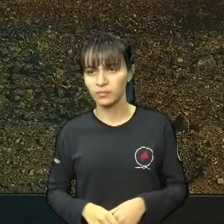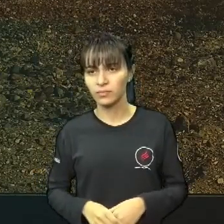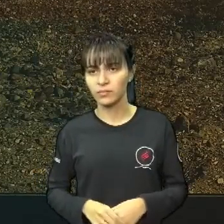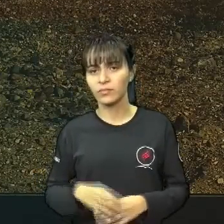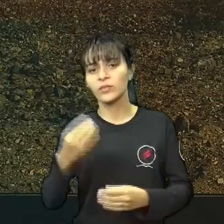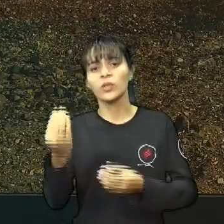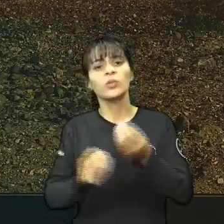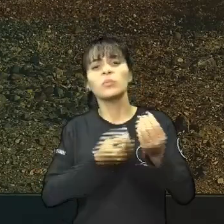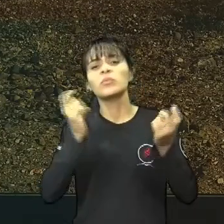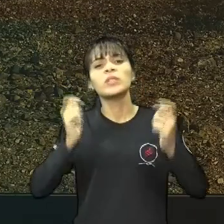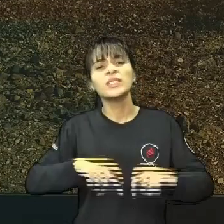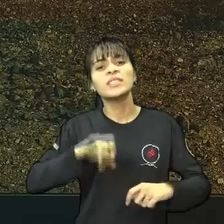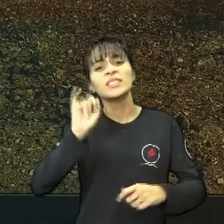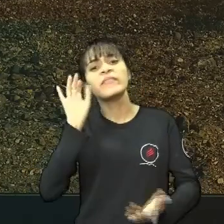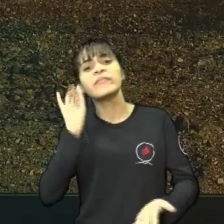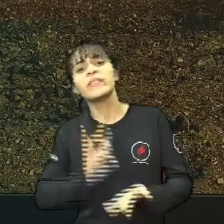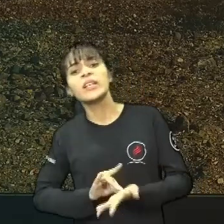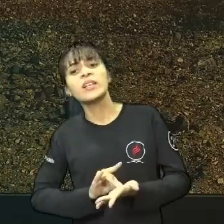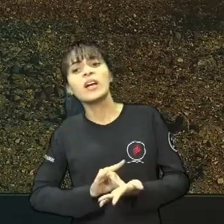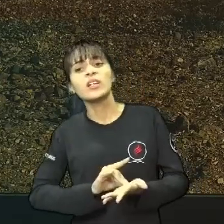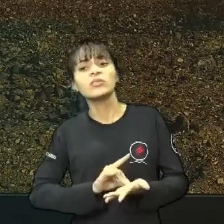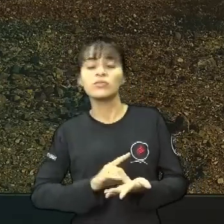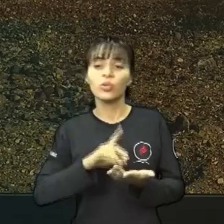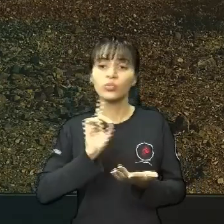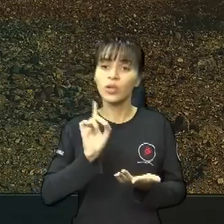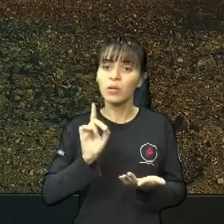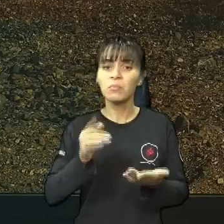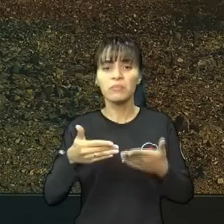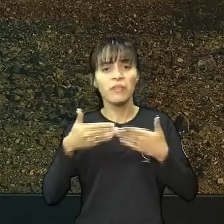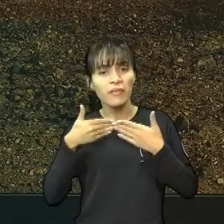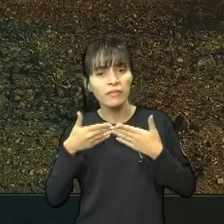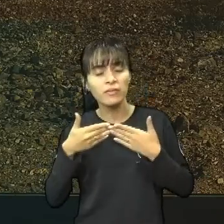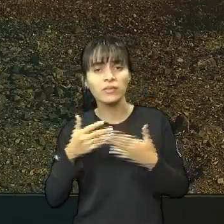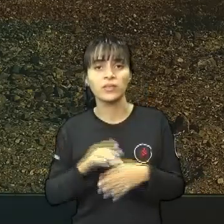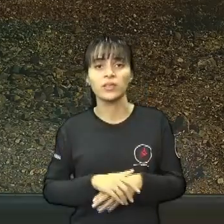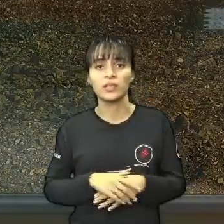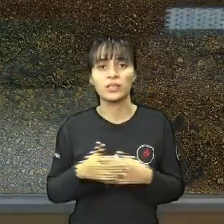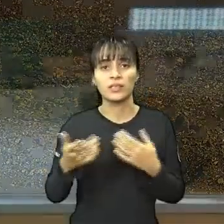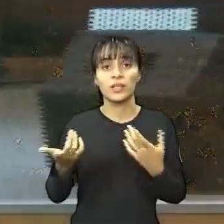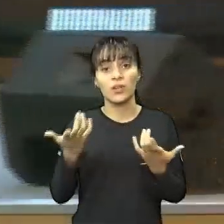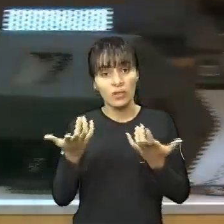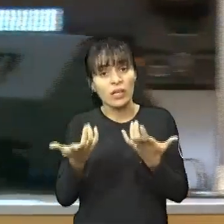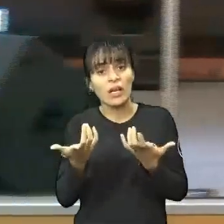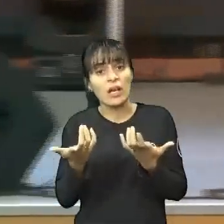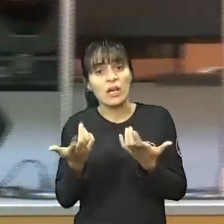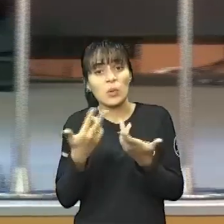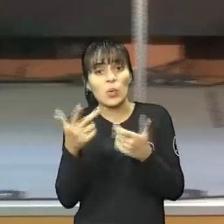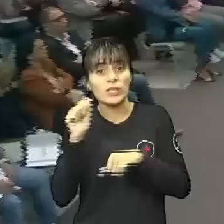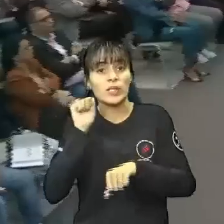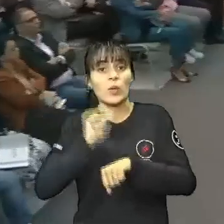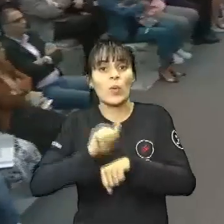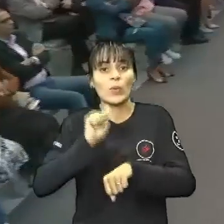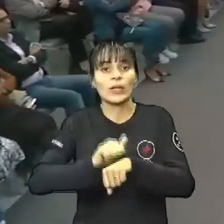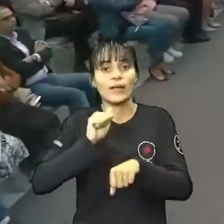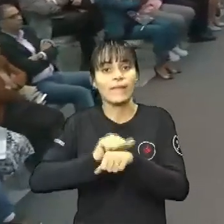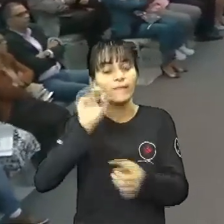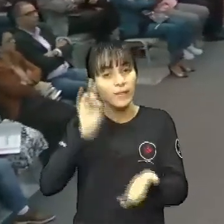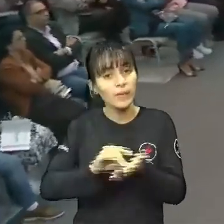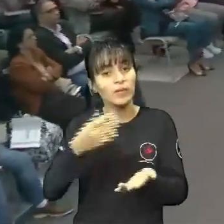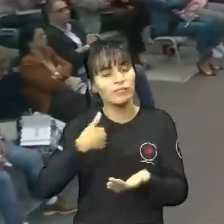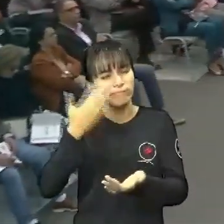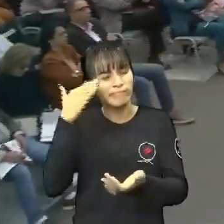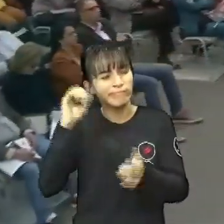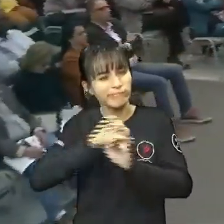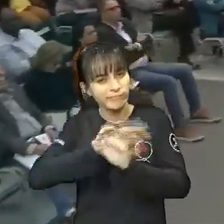possível saber se isso é verdade pastor por favor eu quero coisa mais concreta real para mim poder